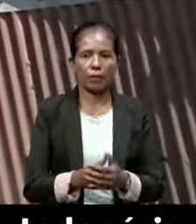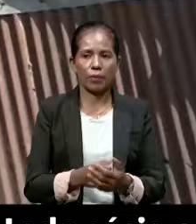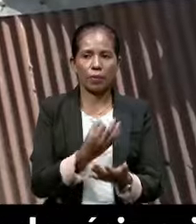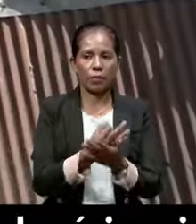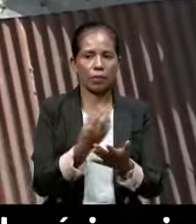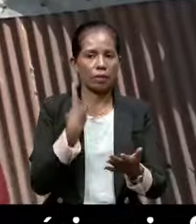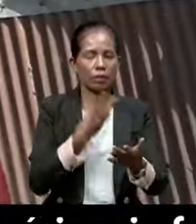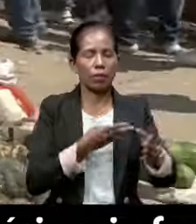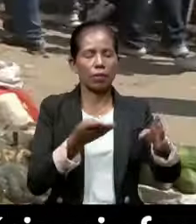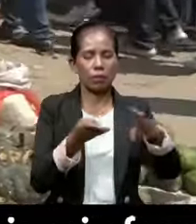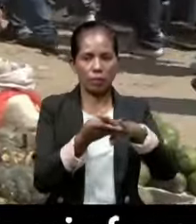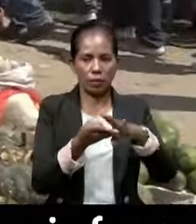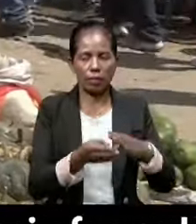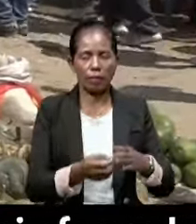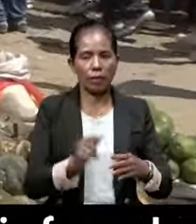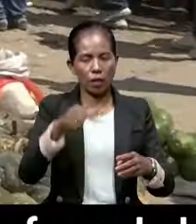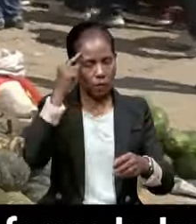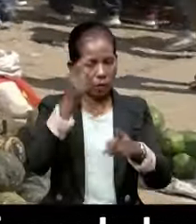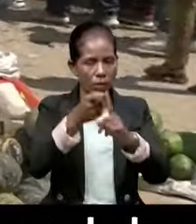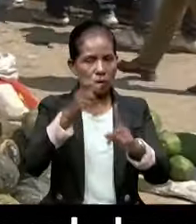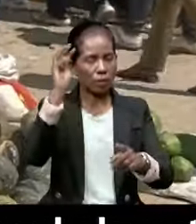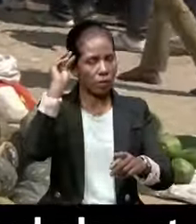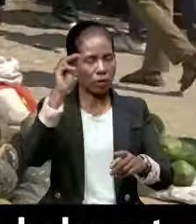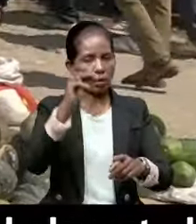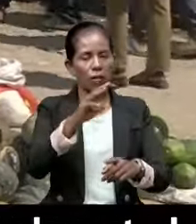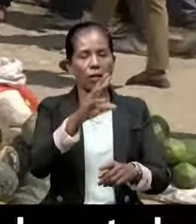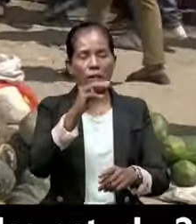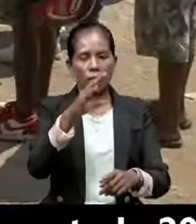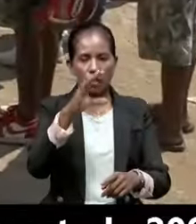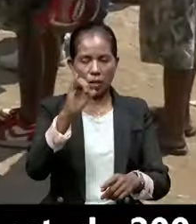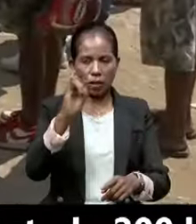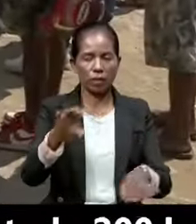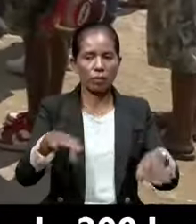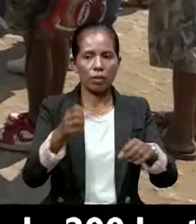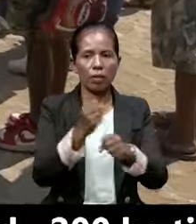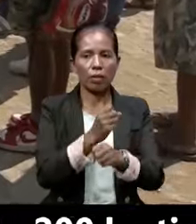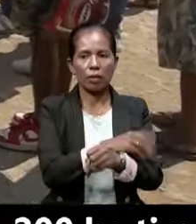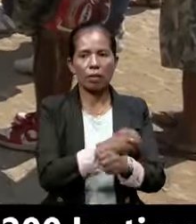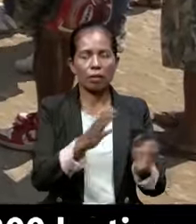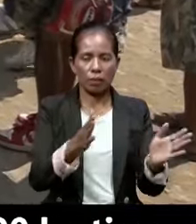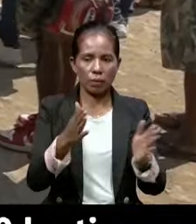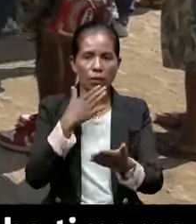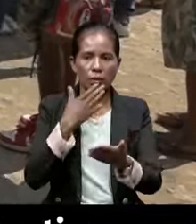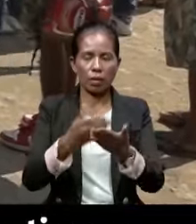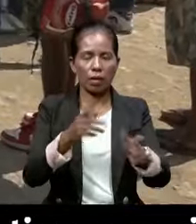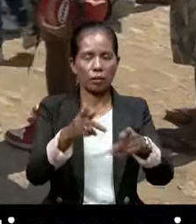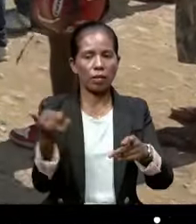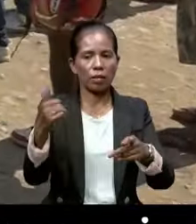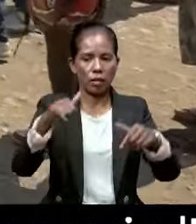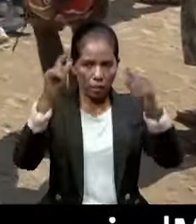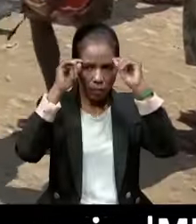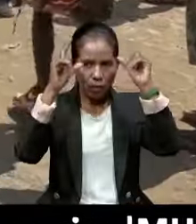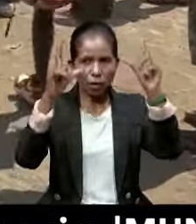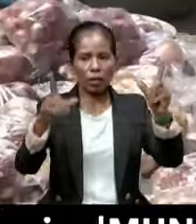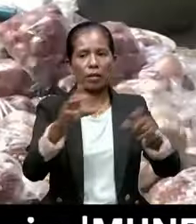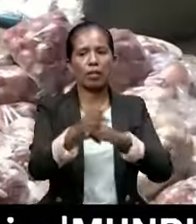iha minareken din. Governo li husi Ministério do Comércio e Indústria esforço maka sobre prepara condição de aclio ba vendedor sira iha Timor-Leste nune